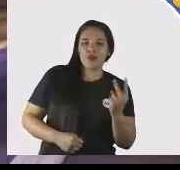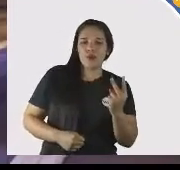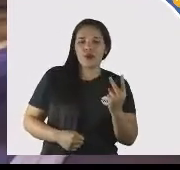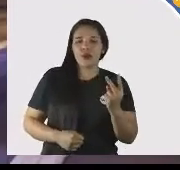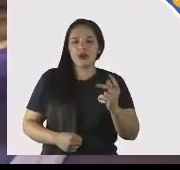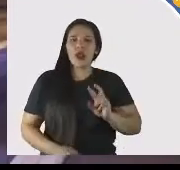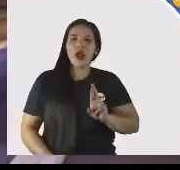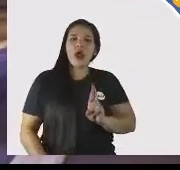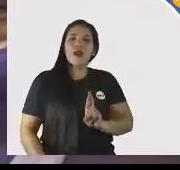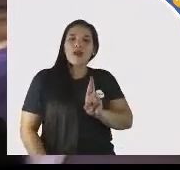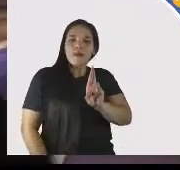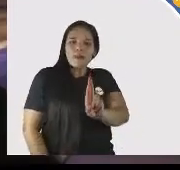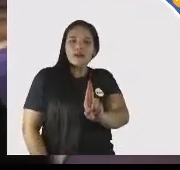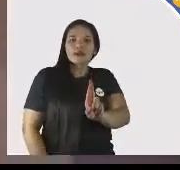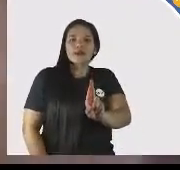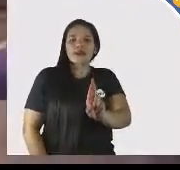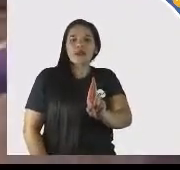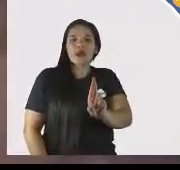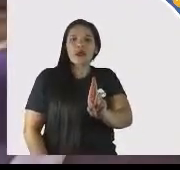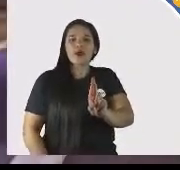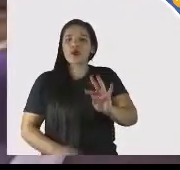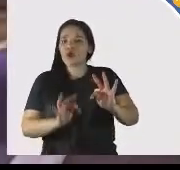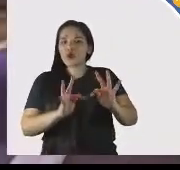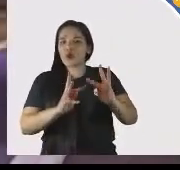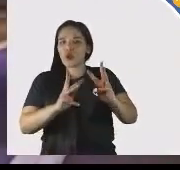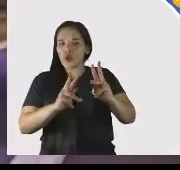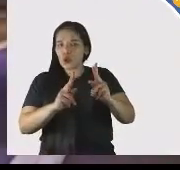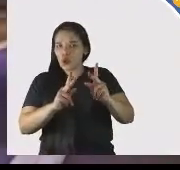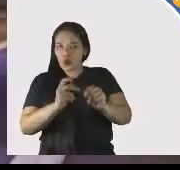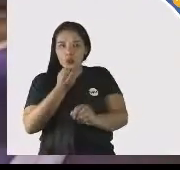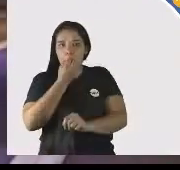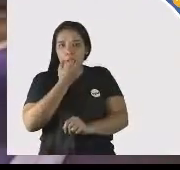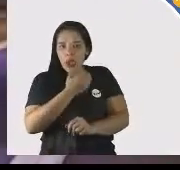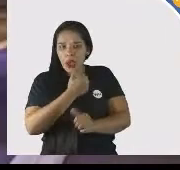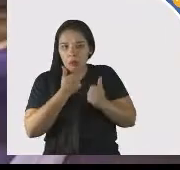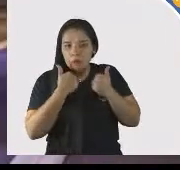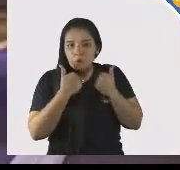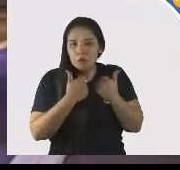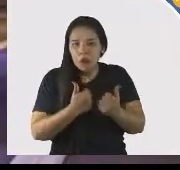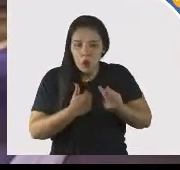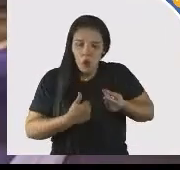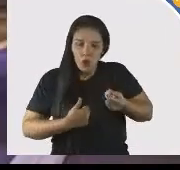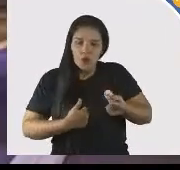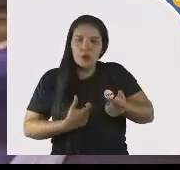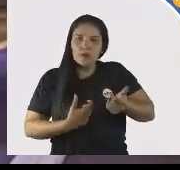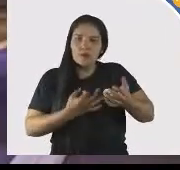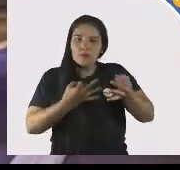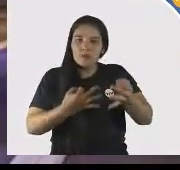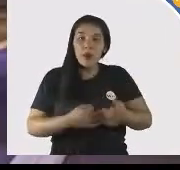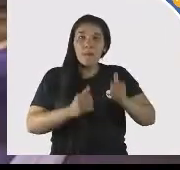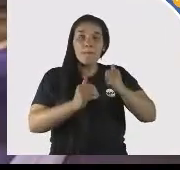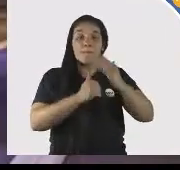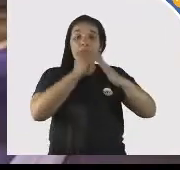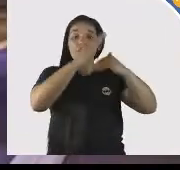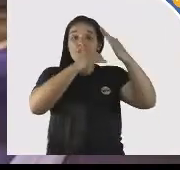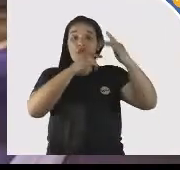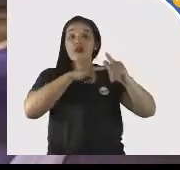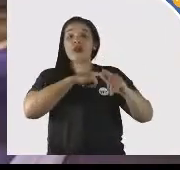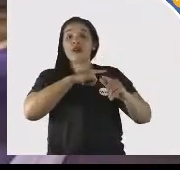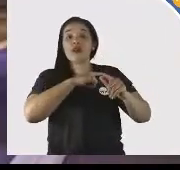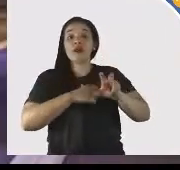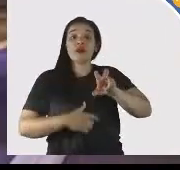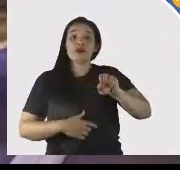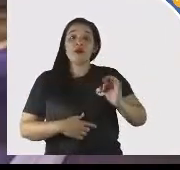representar até o final do ano se tudo ocorrer bem um crescimento mínimo de